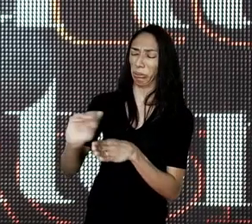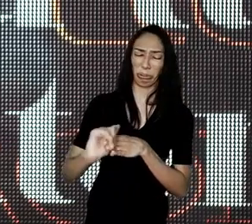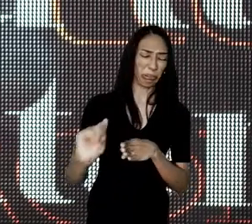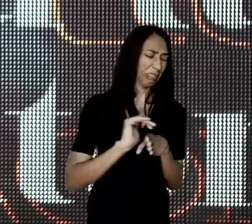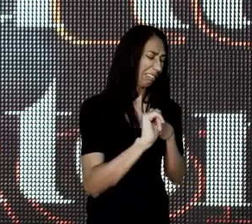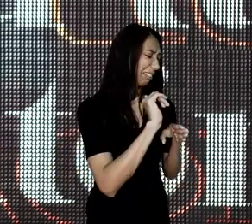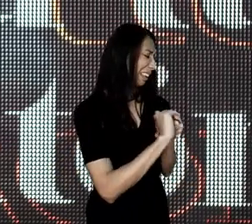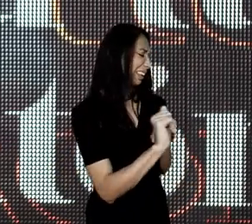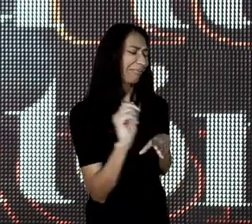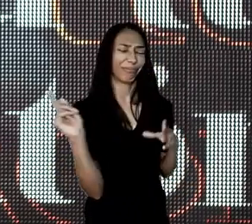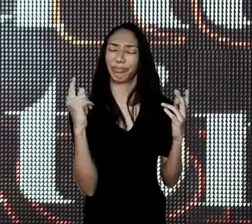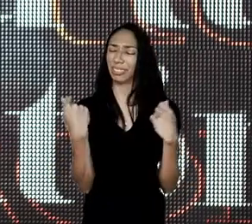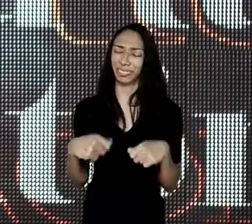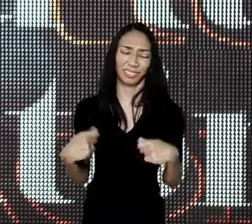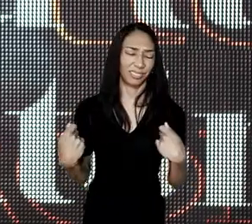tenho que